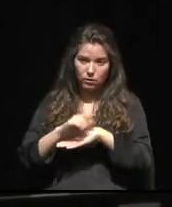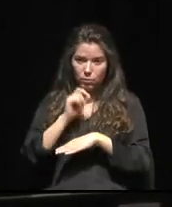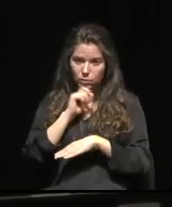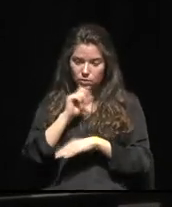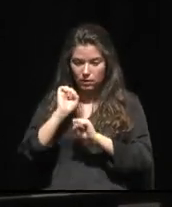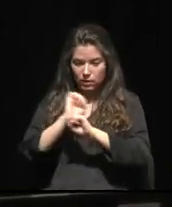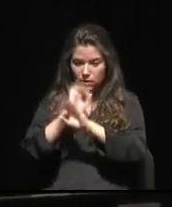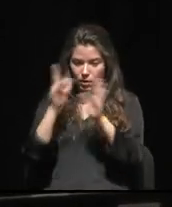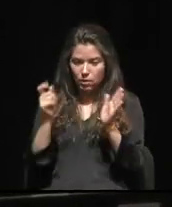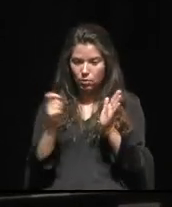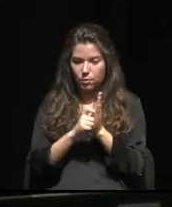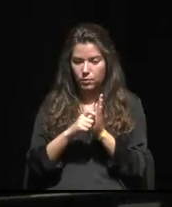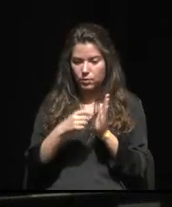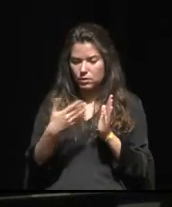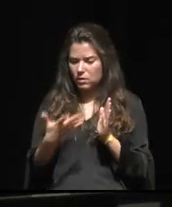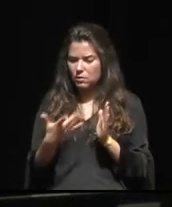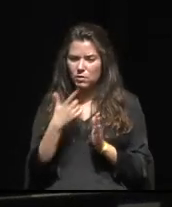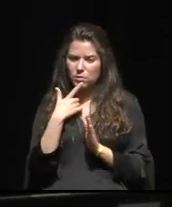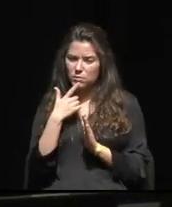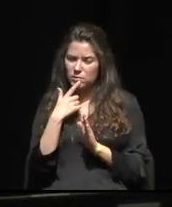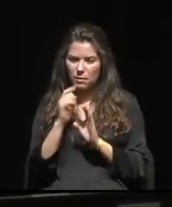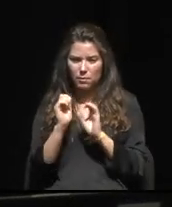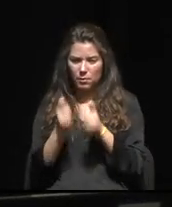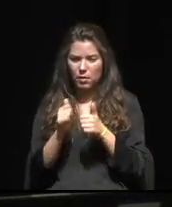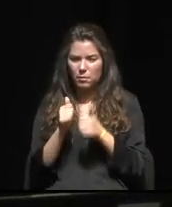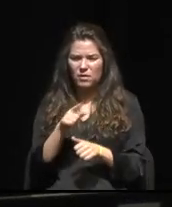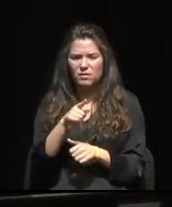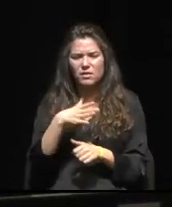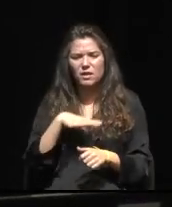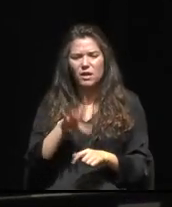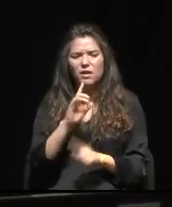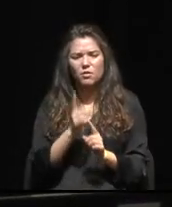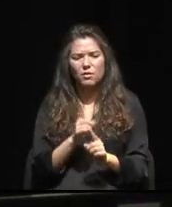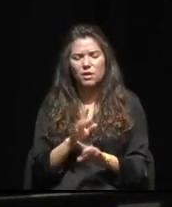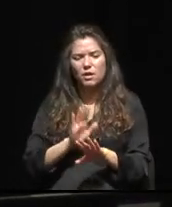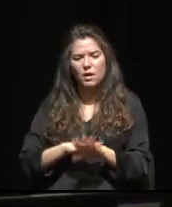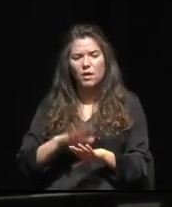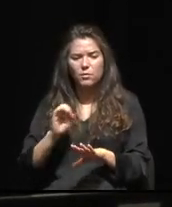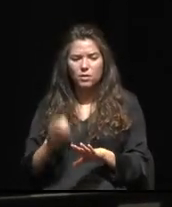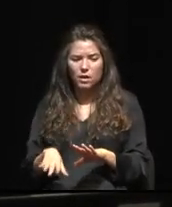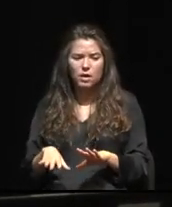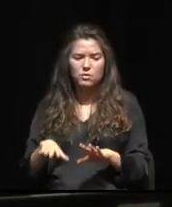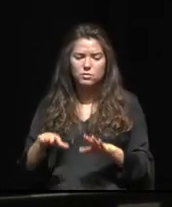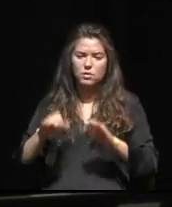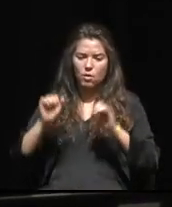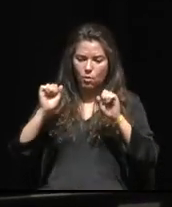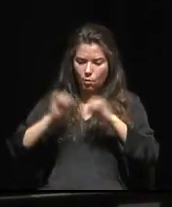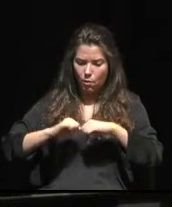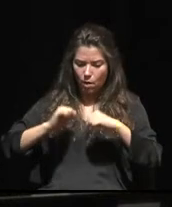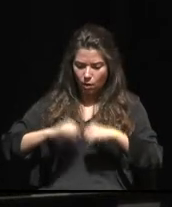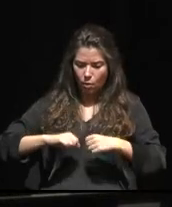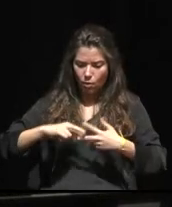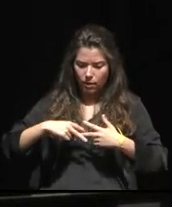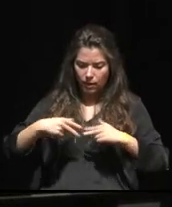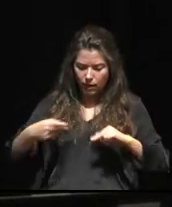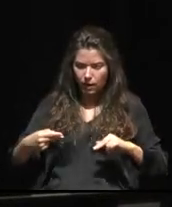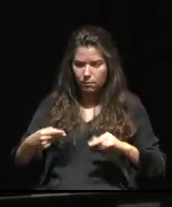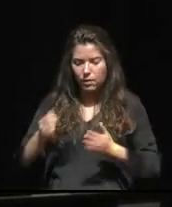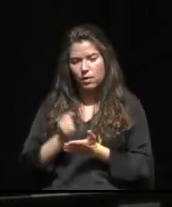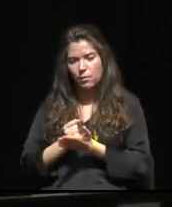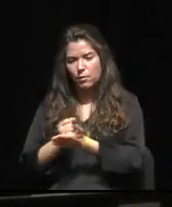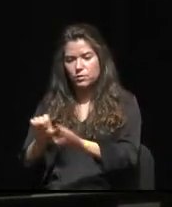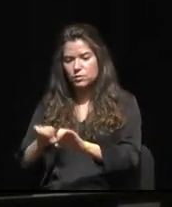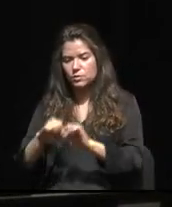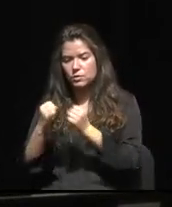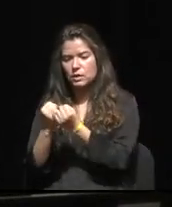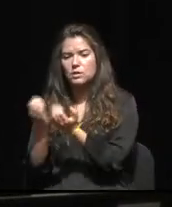em relação ao ponto sim porque não se percebe o alcance daquilo que pretendem relativamente aos protocolos da câmara em termos de ação social escolar